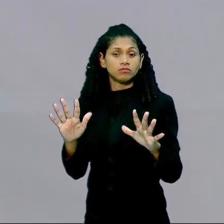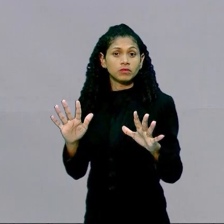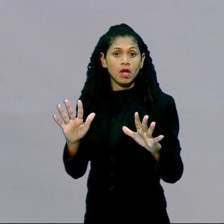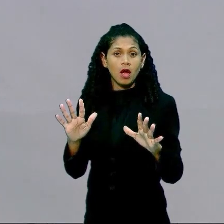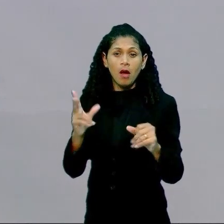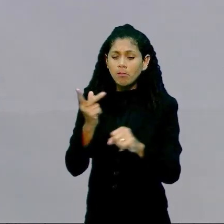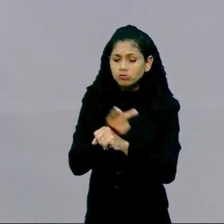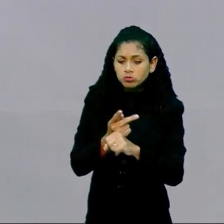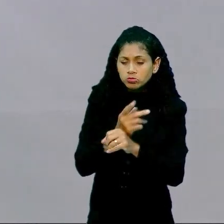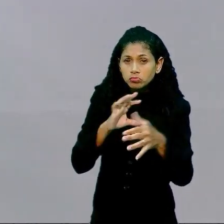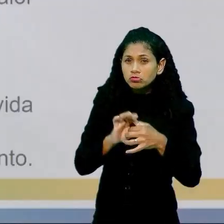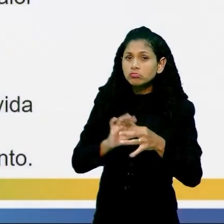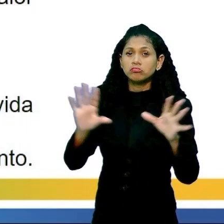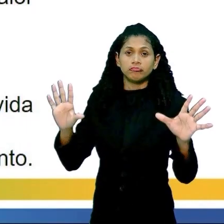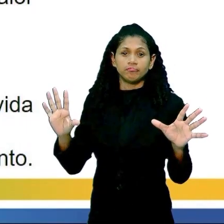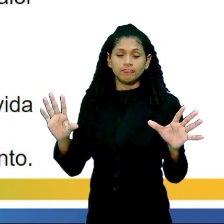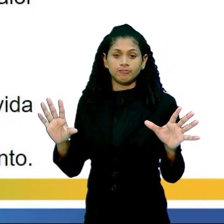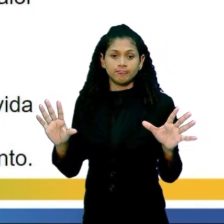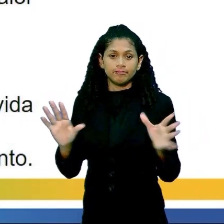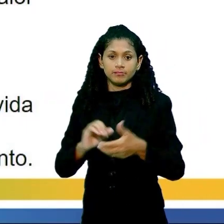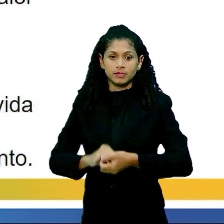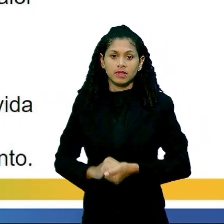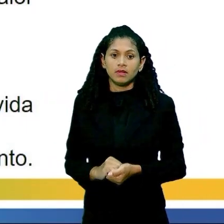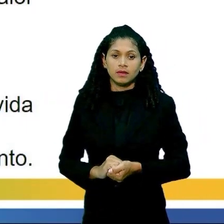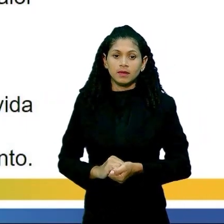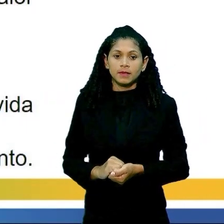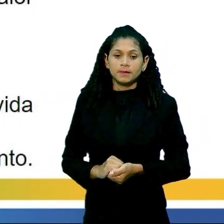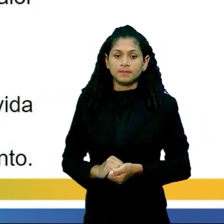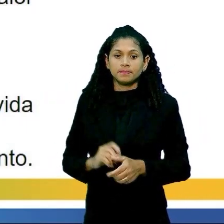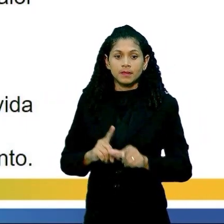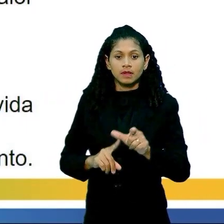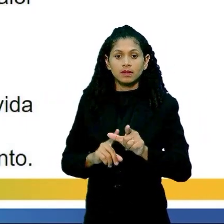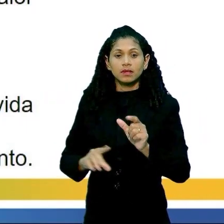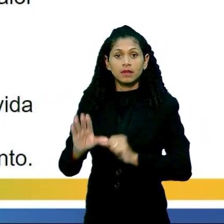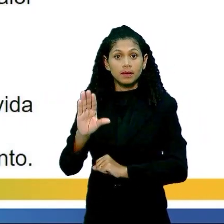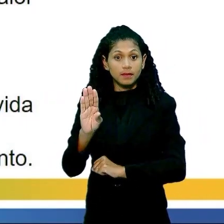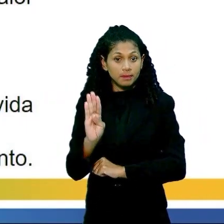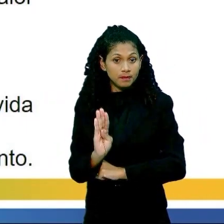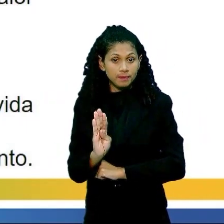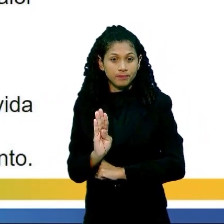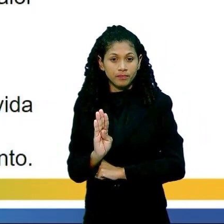liberdade. Tranquilo? Então, a gente cancela essa. Vamos para a próxima. Alternativa B.